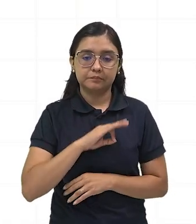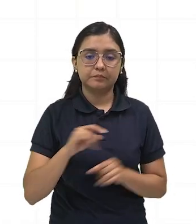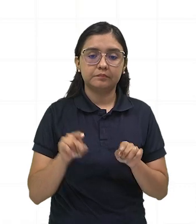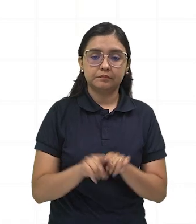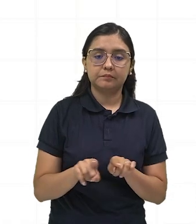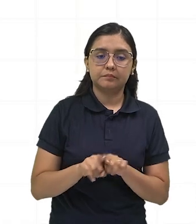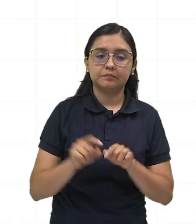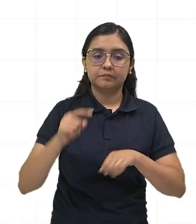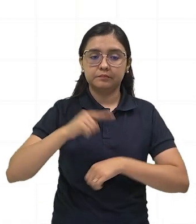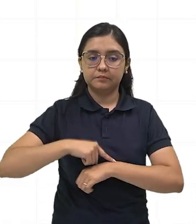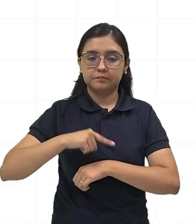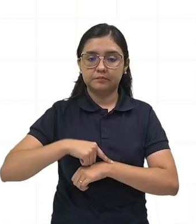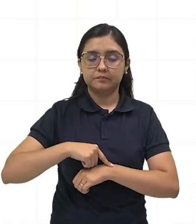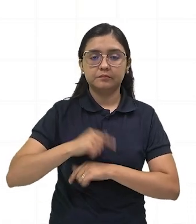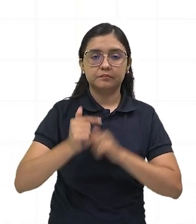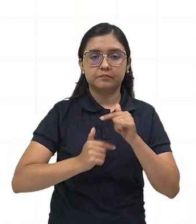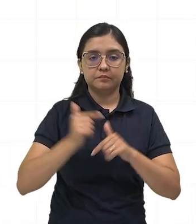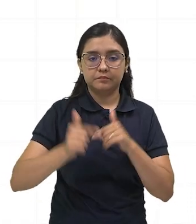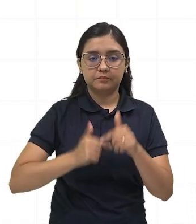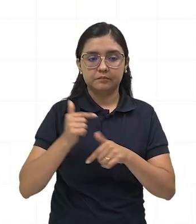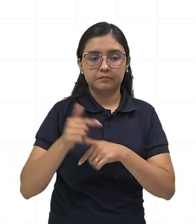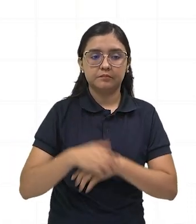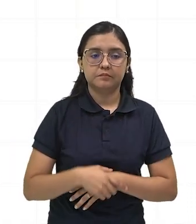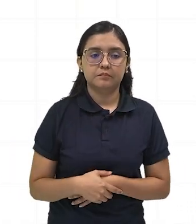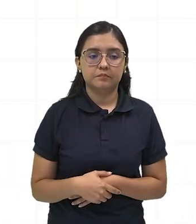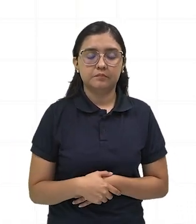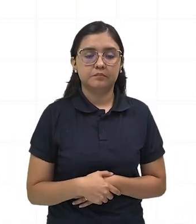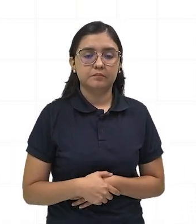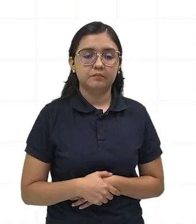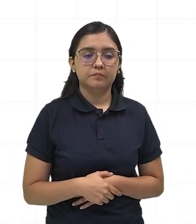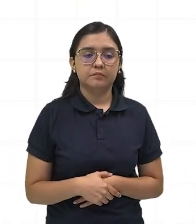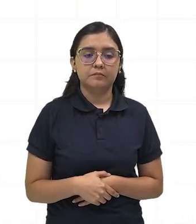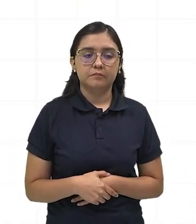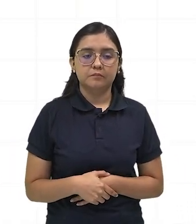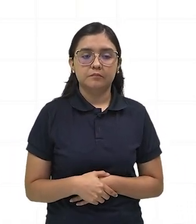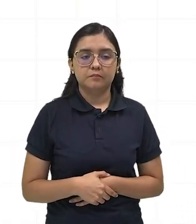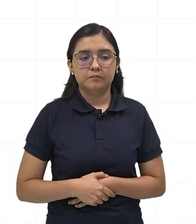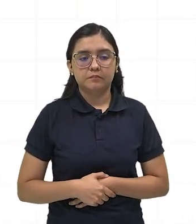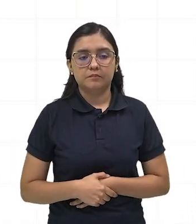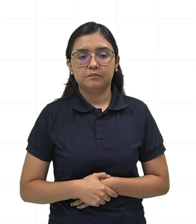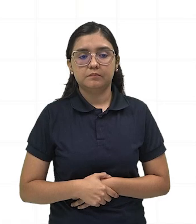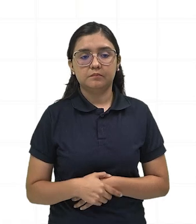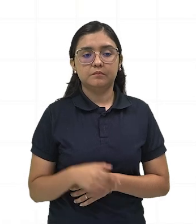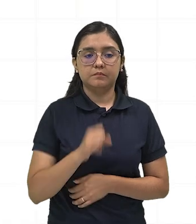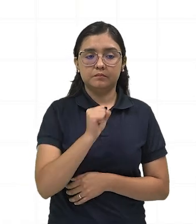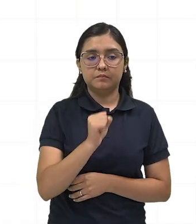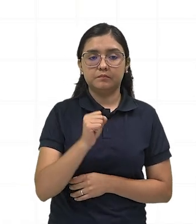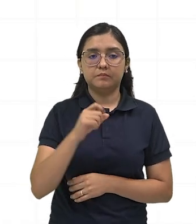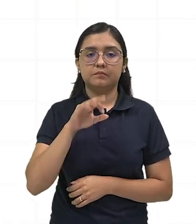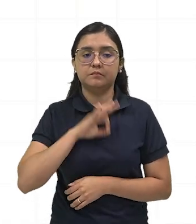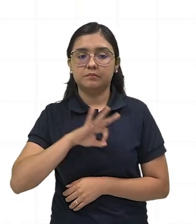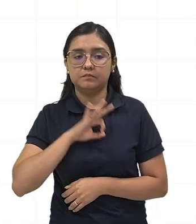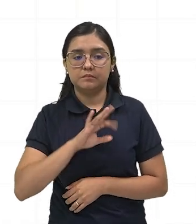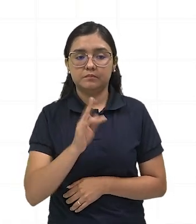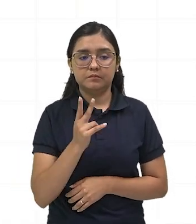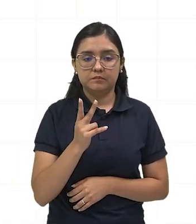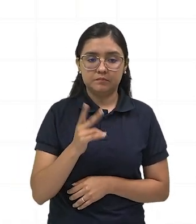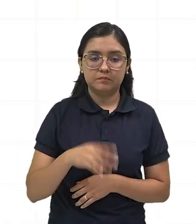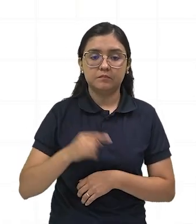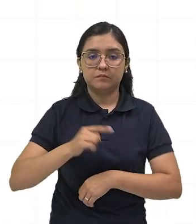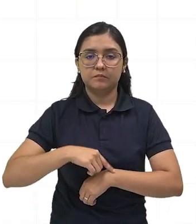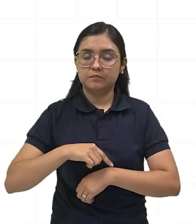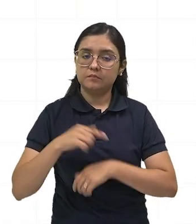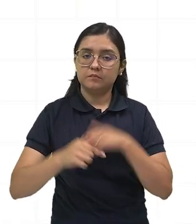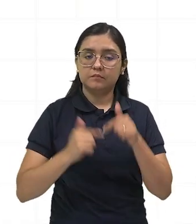de horas trabalhadas. Então, S é o salário, o H é o número de